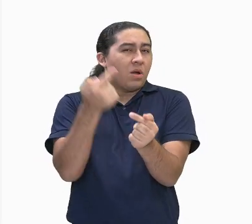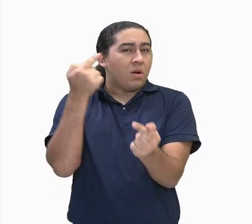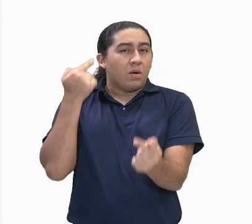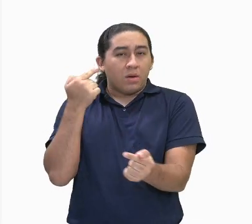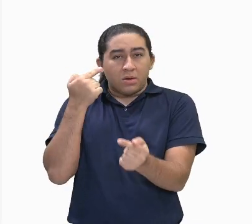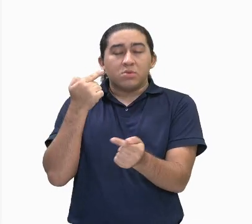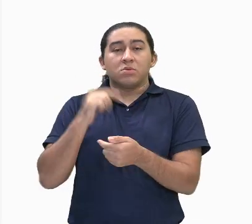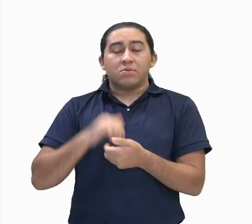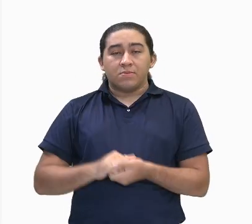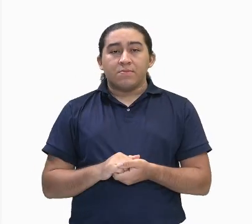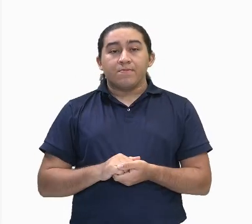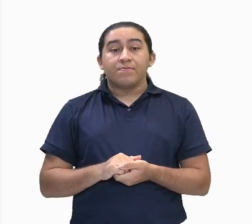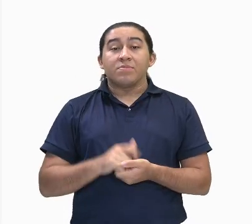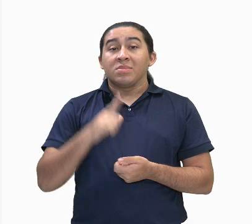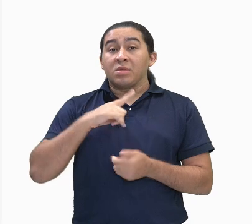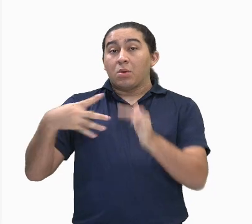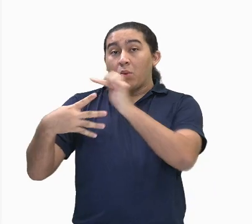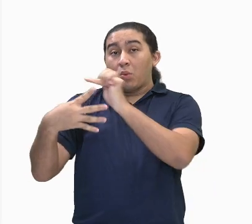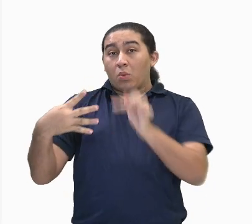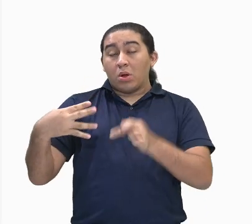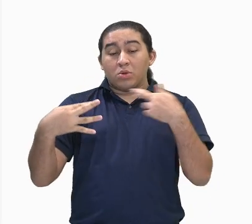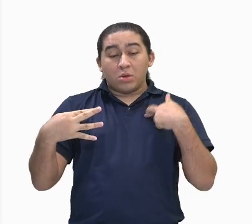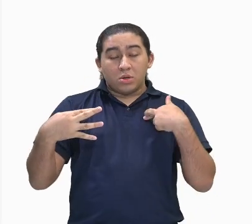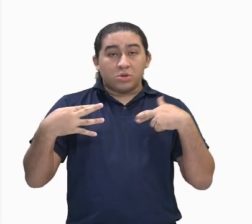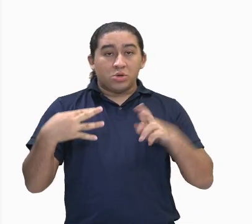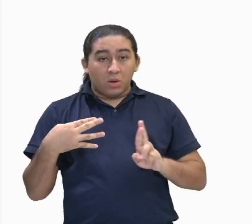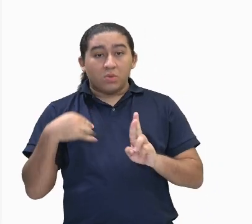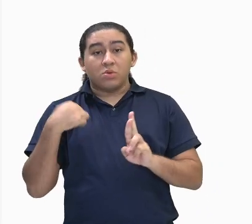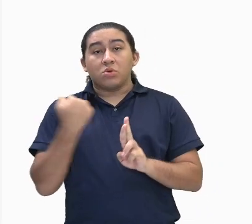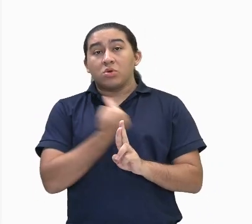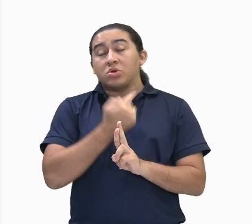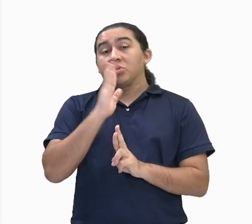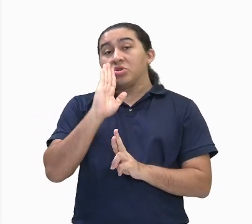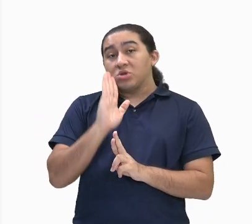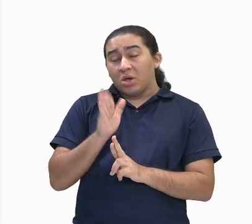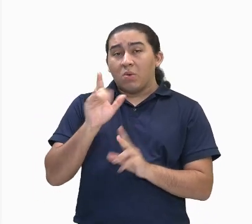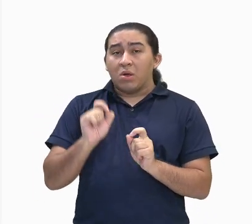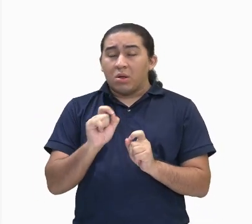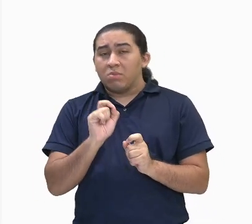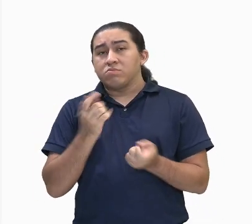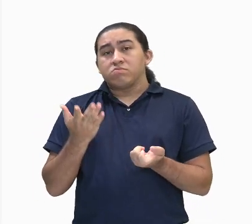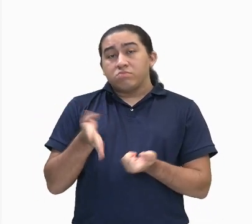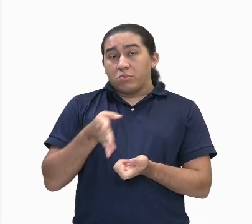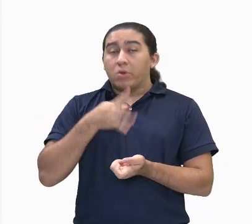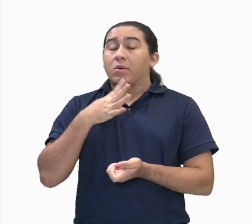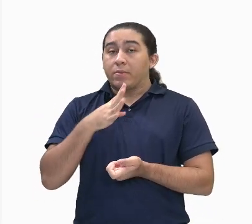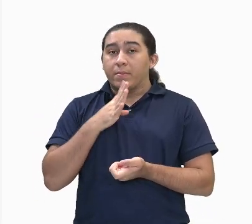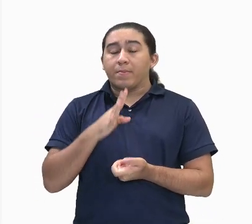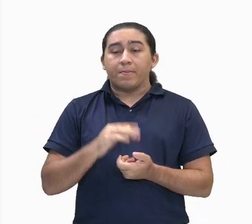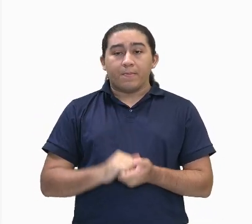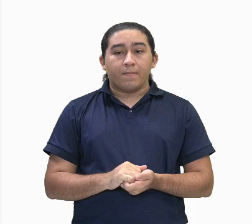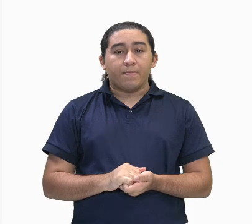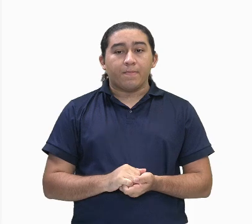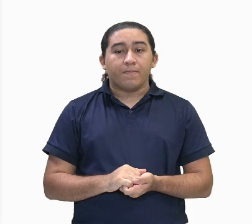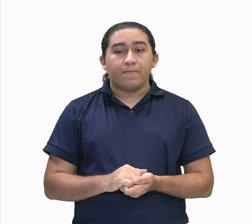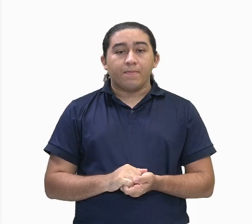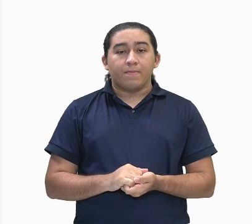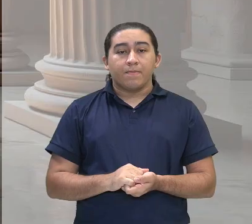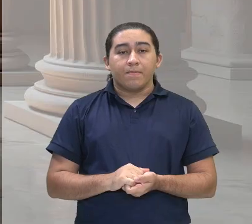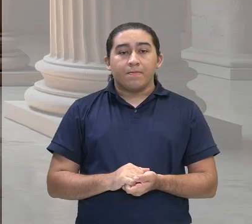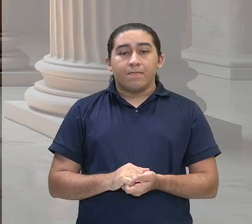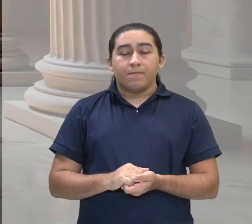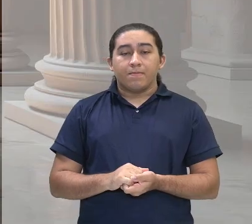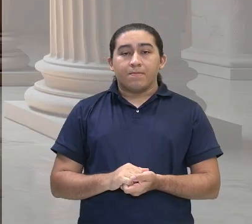exemplo de 4 religiões que nós, pelo menos, já ouvimos falar. Vamos ver os